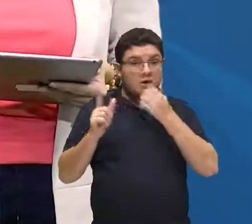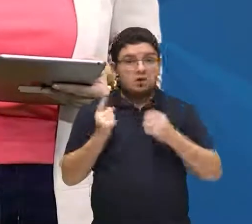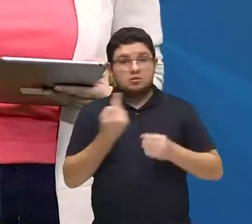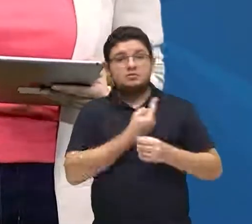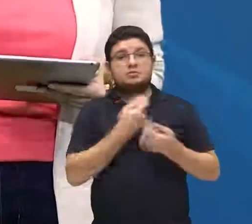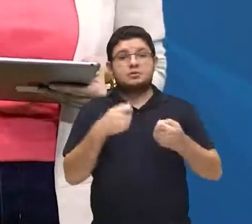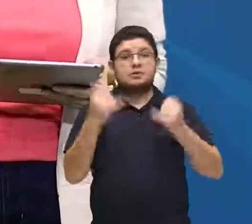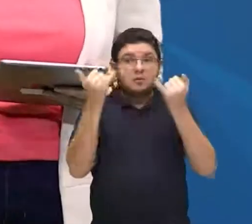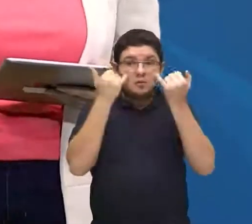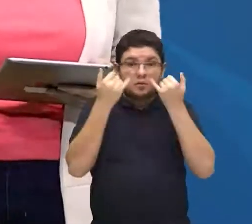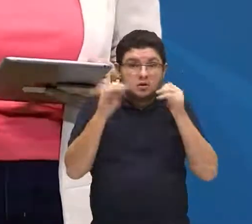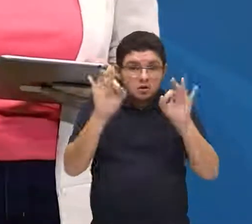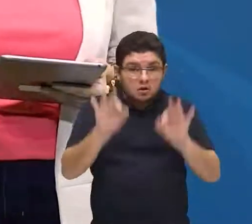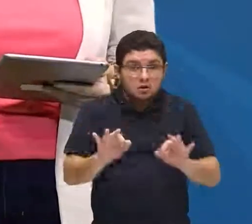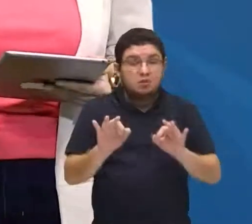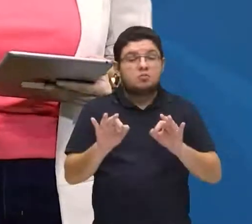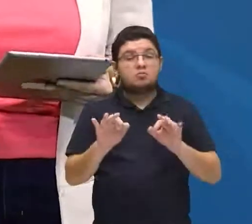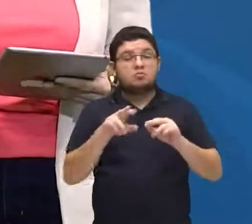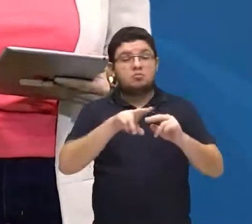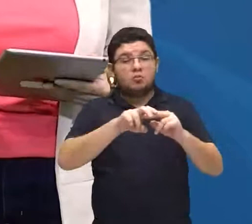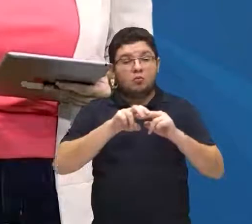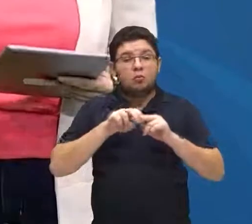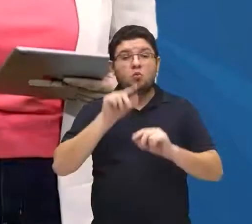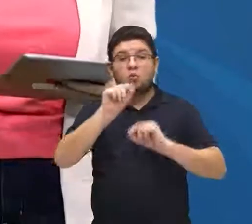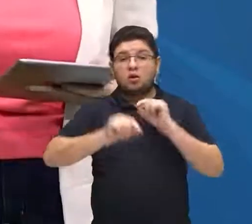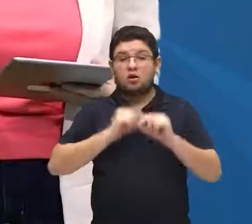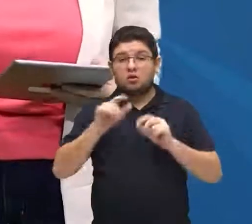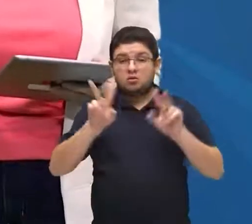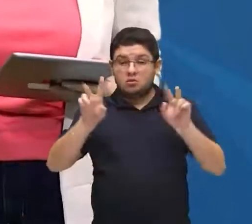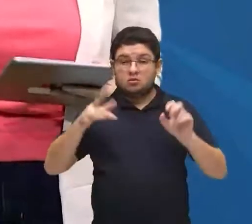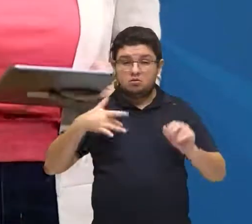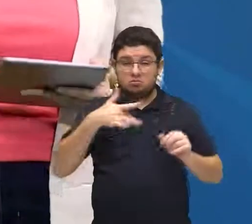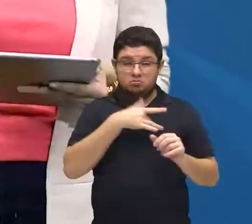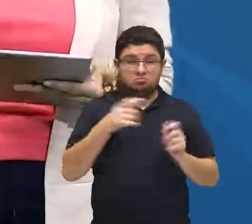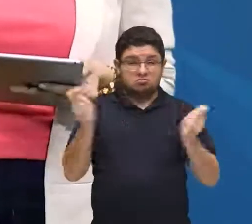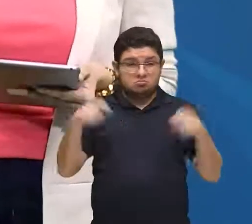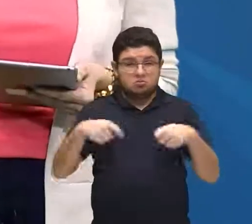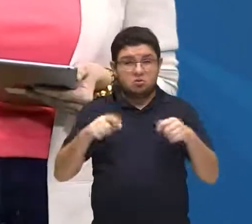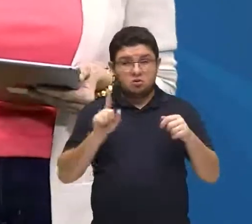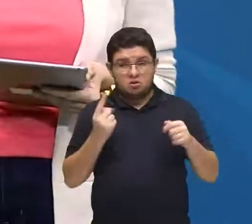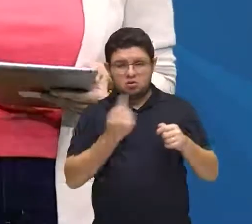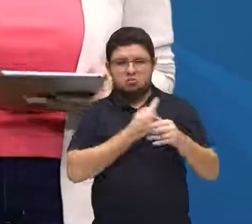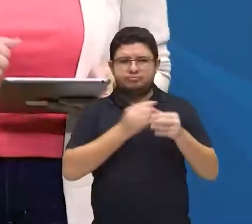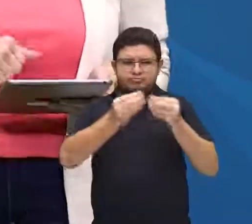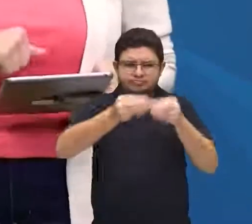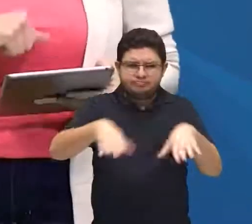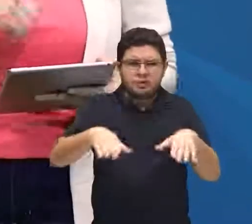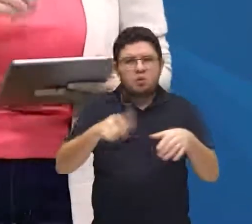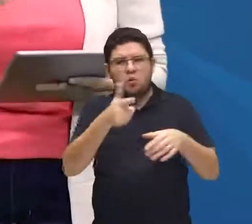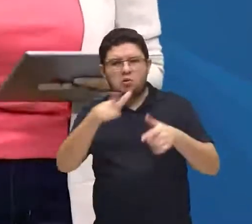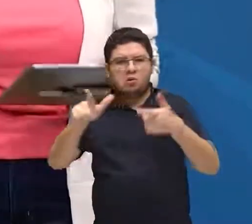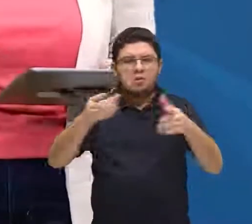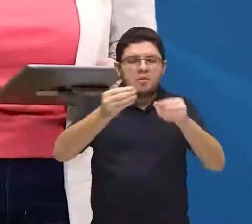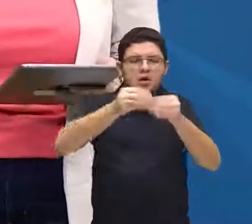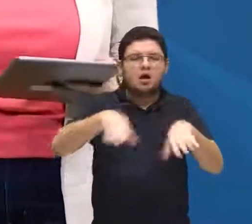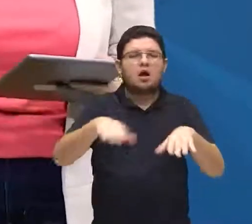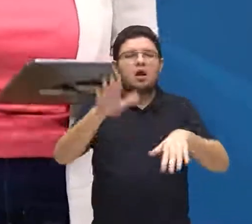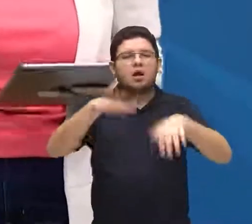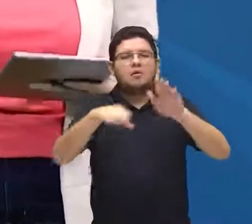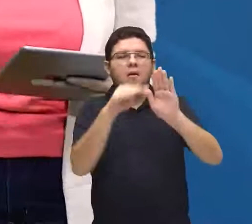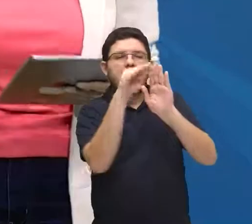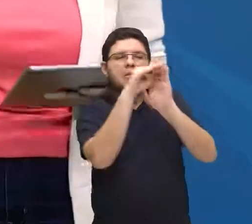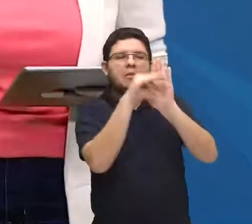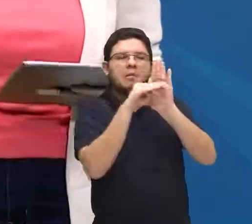se prejudicando ou prejudicando alguém que a gente gosta muito ao acreditar em receitas, né, entre